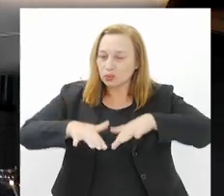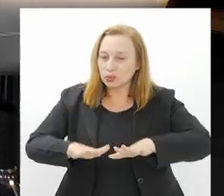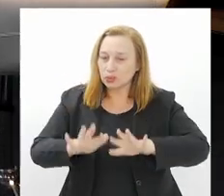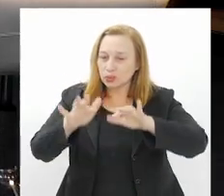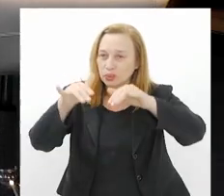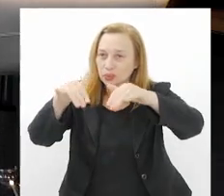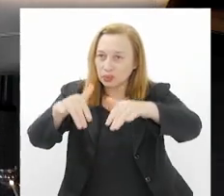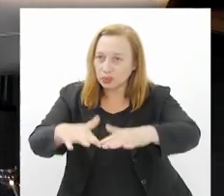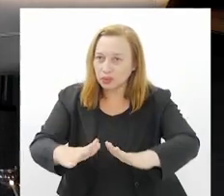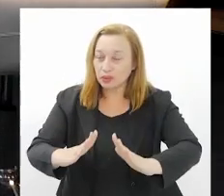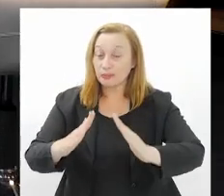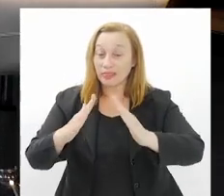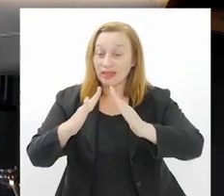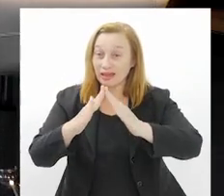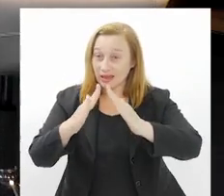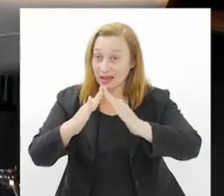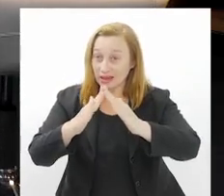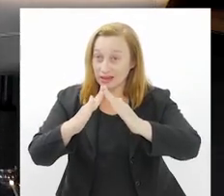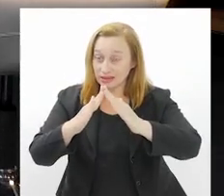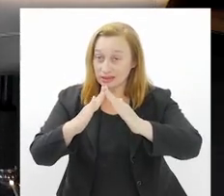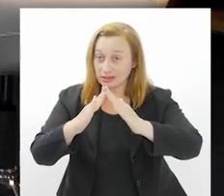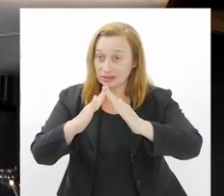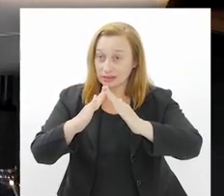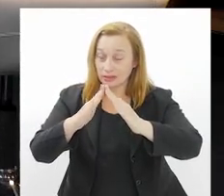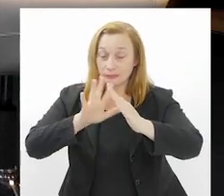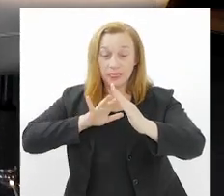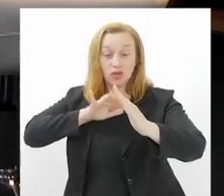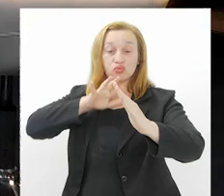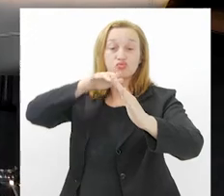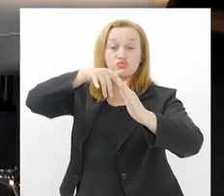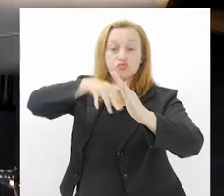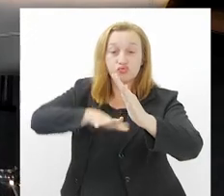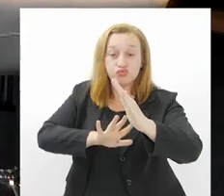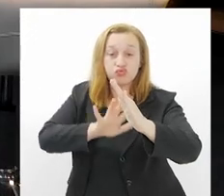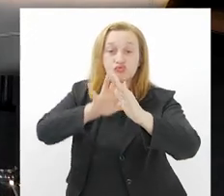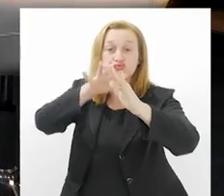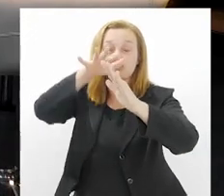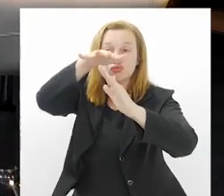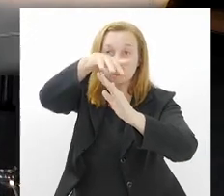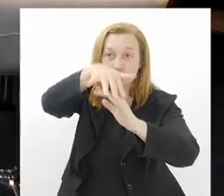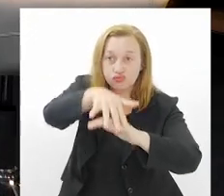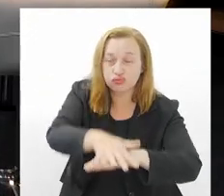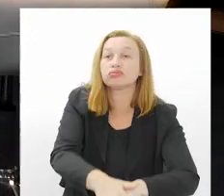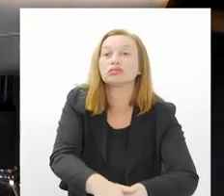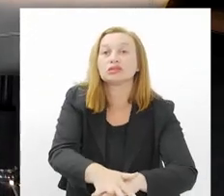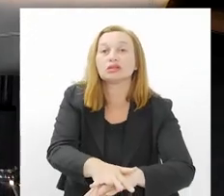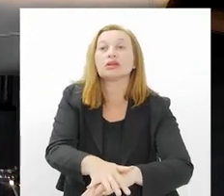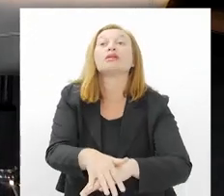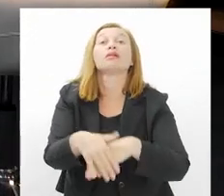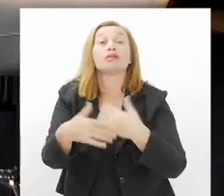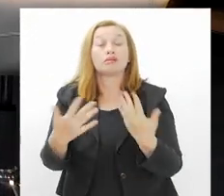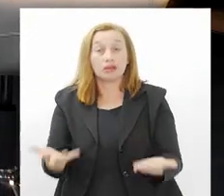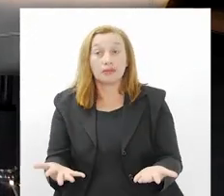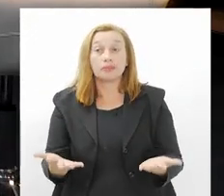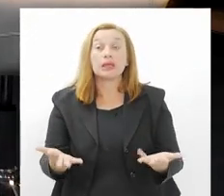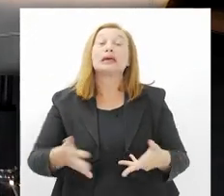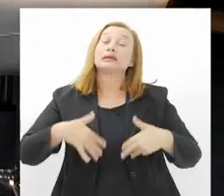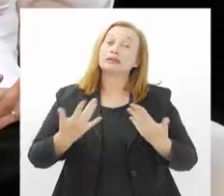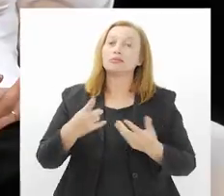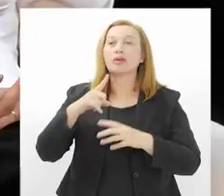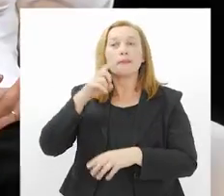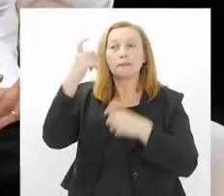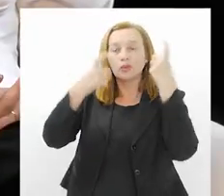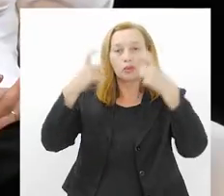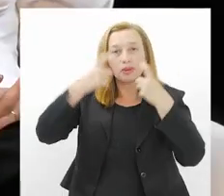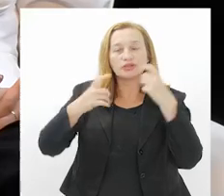muitas casas sendo realmente fragilizadas, né? comprometidas realmente. Né? Então é uma situação